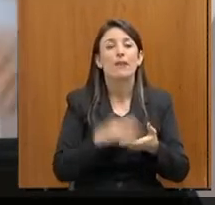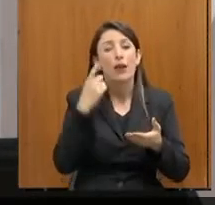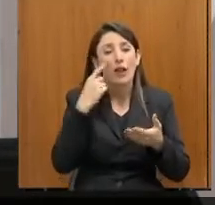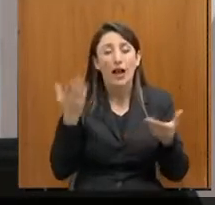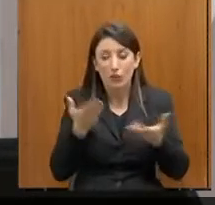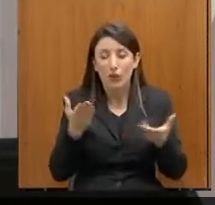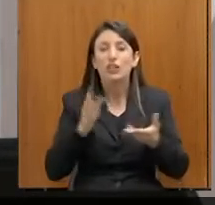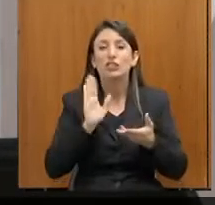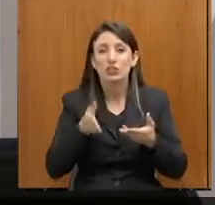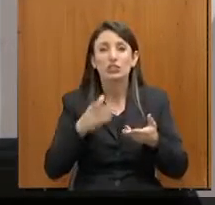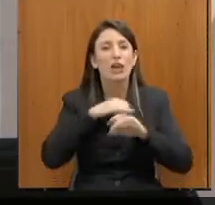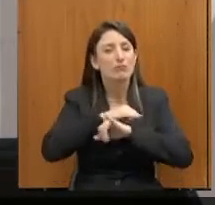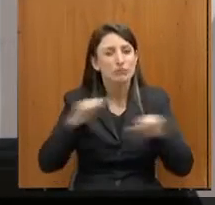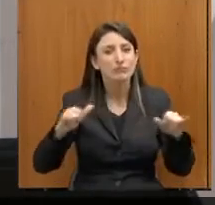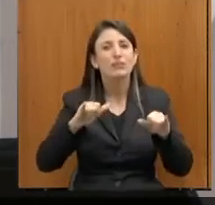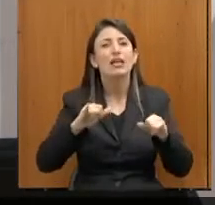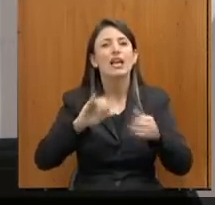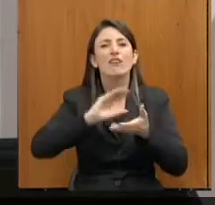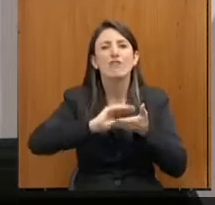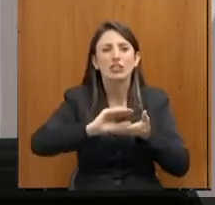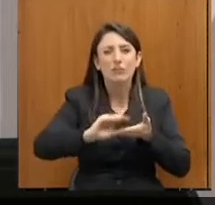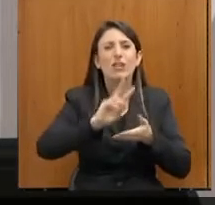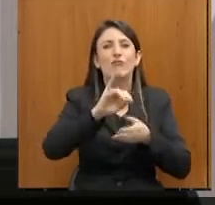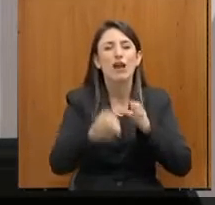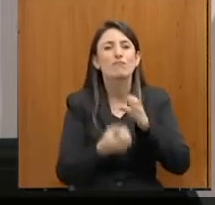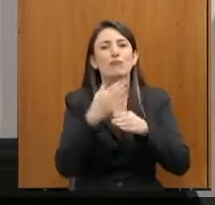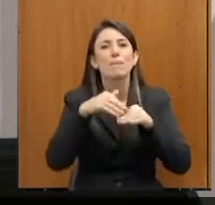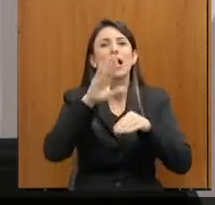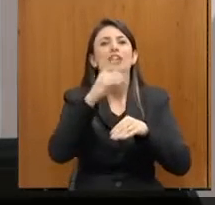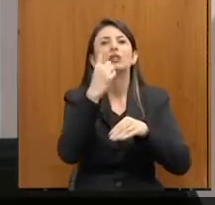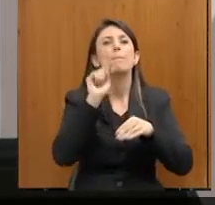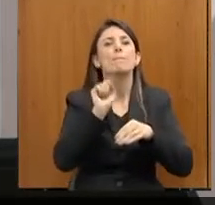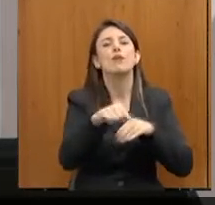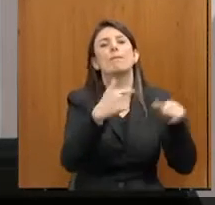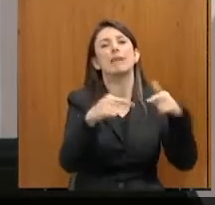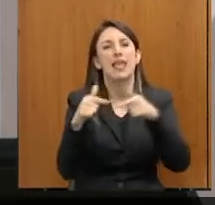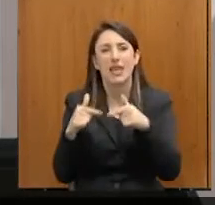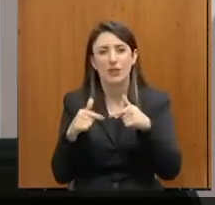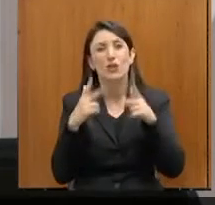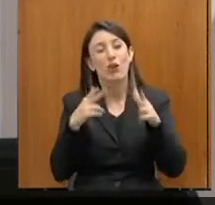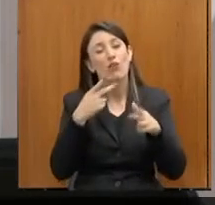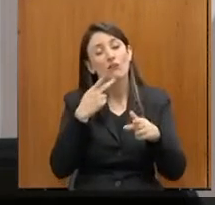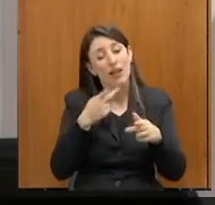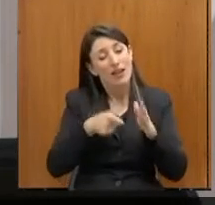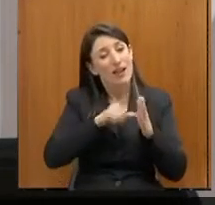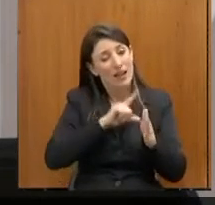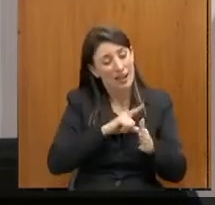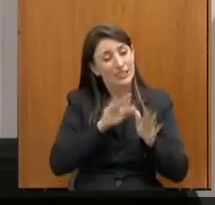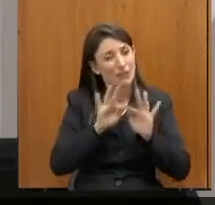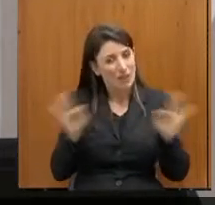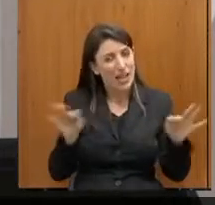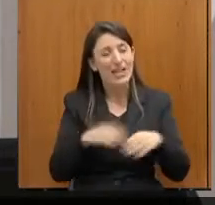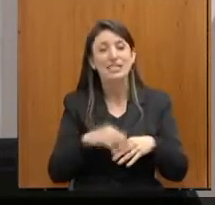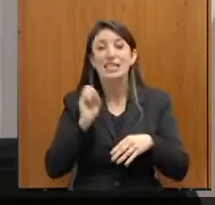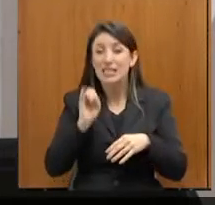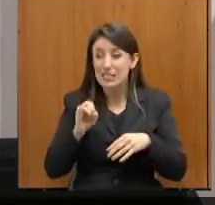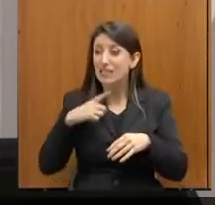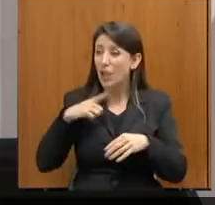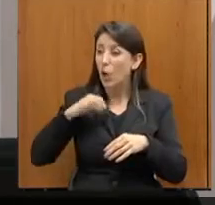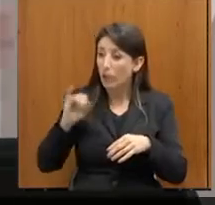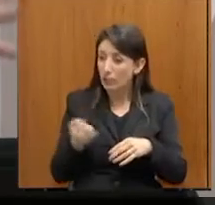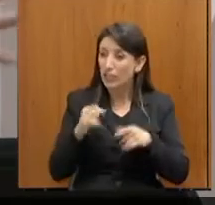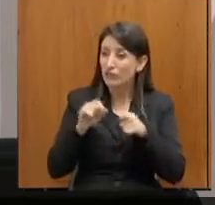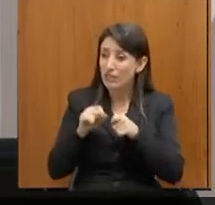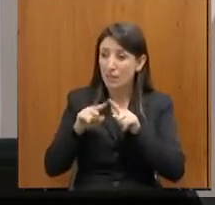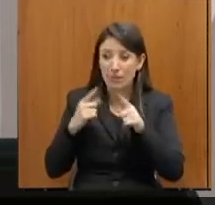investimento aí agora que vai gerar mais de mil emprego é que eu falei na praça eu falei aqui quem teve a oportunidade de fazer não fez agora que a